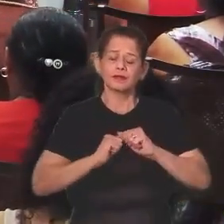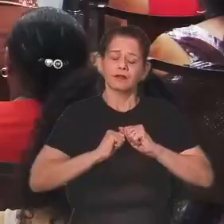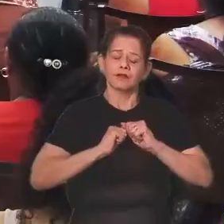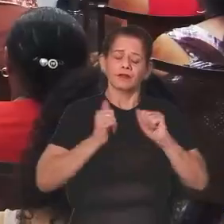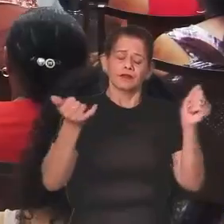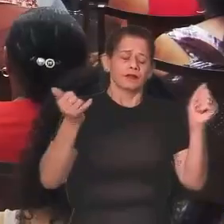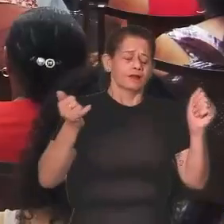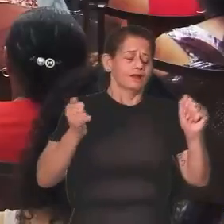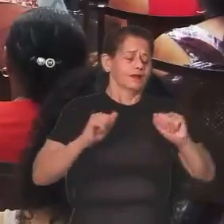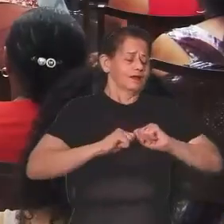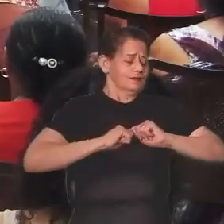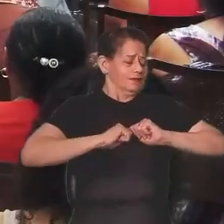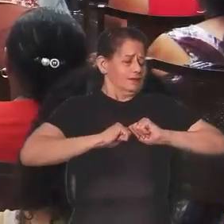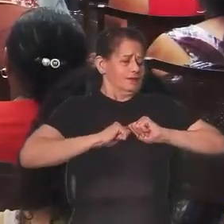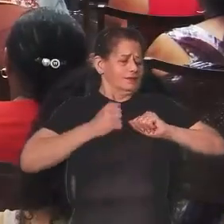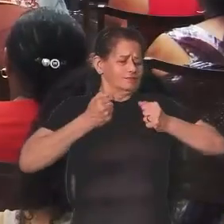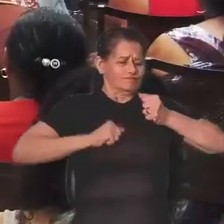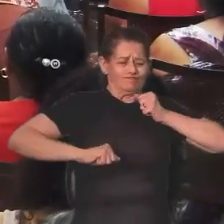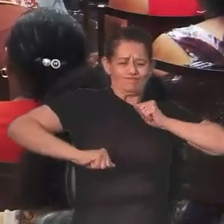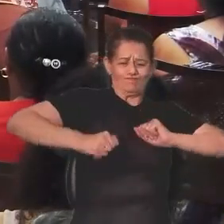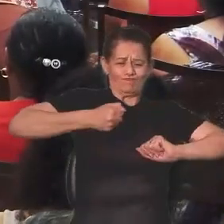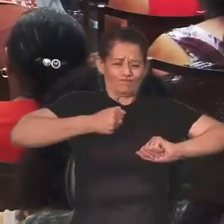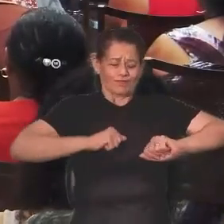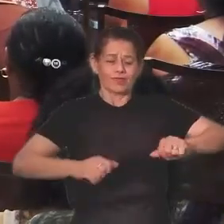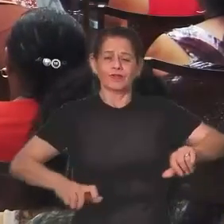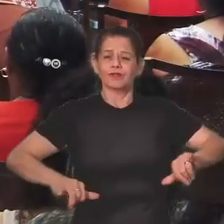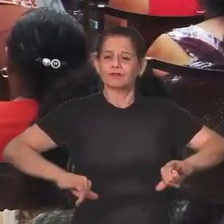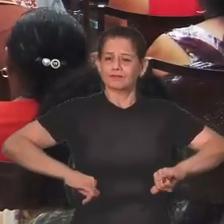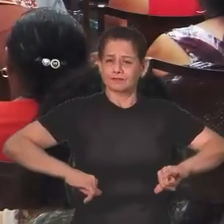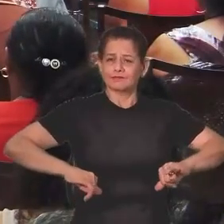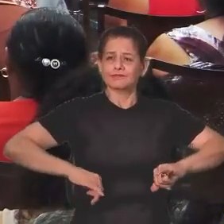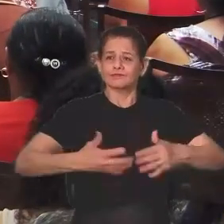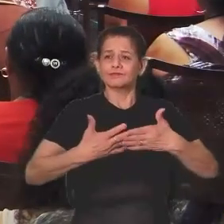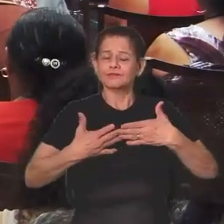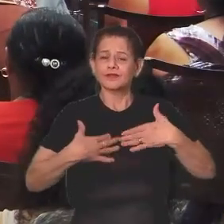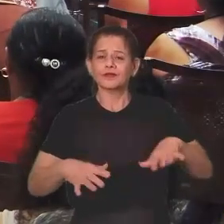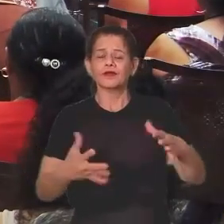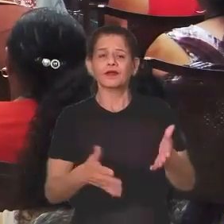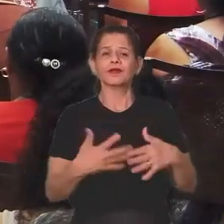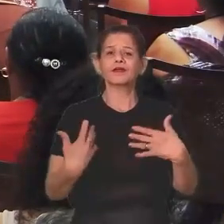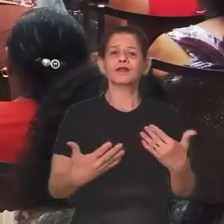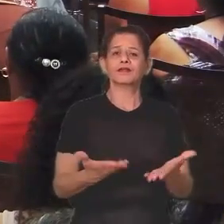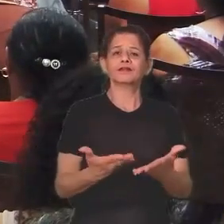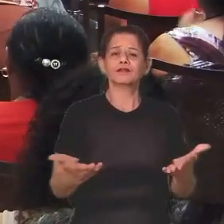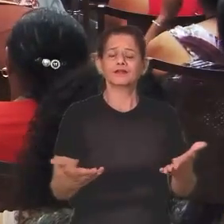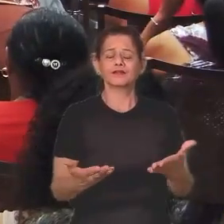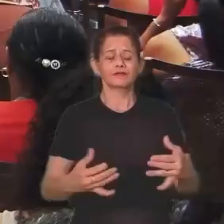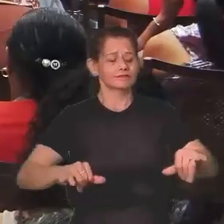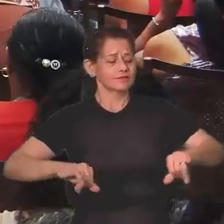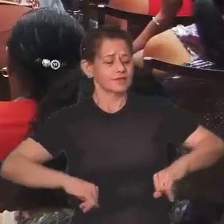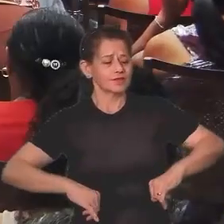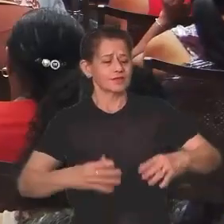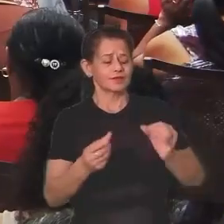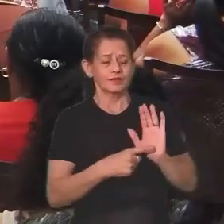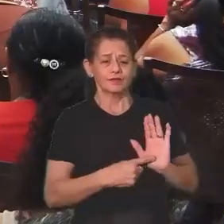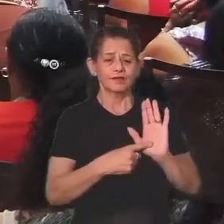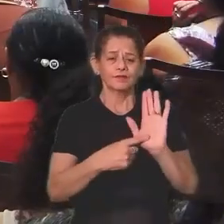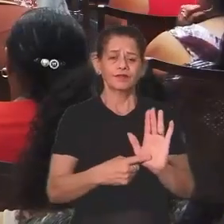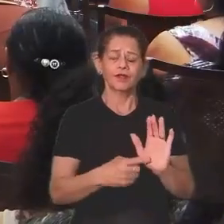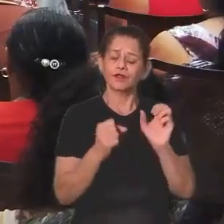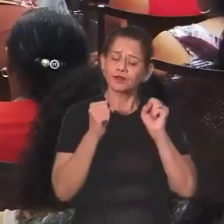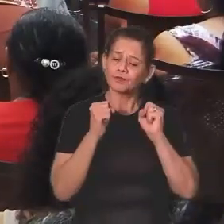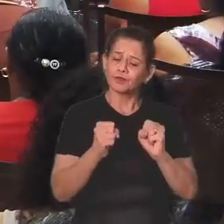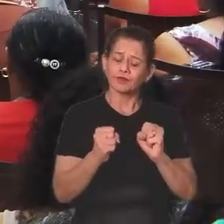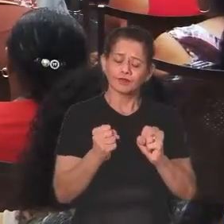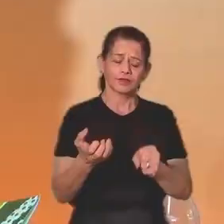aliviar uma dor, para se declarar em silêncio, né? Às vezes a gente gosta